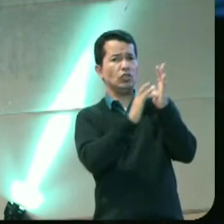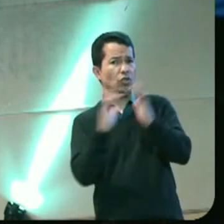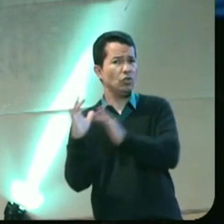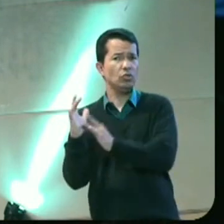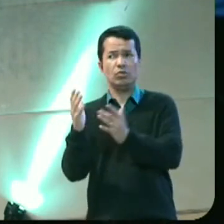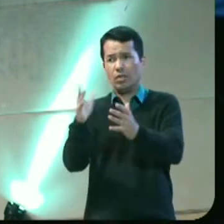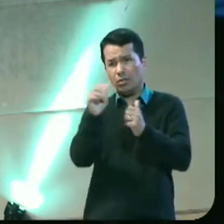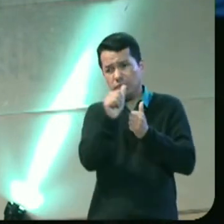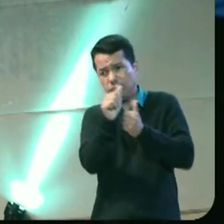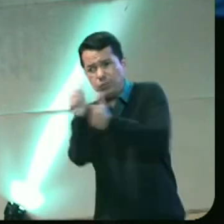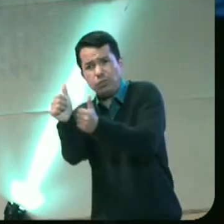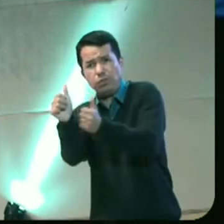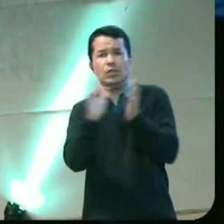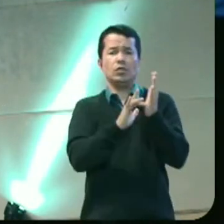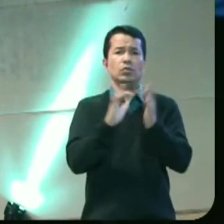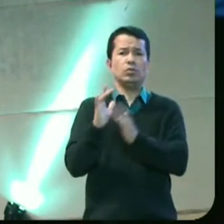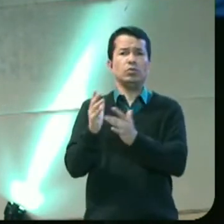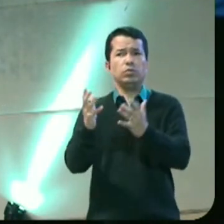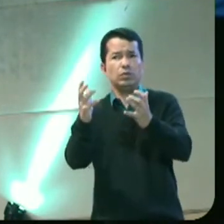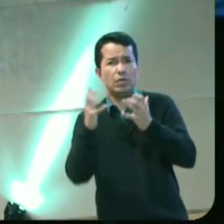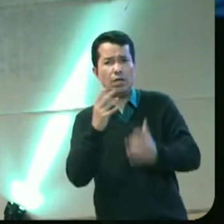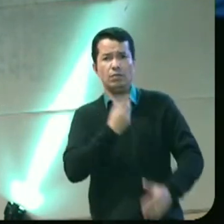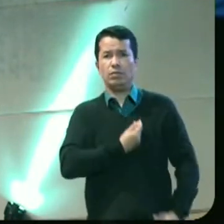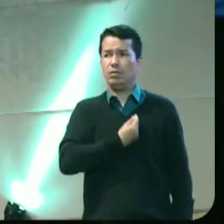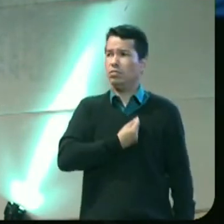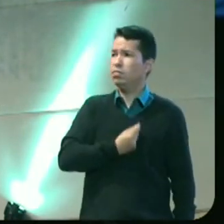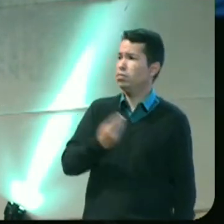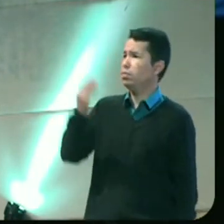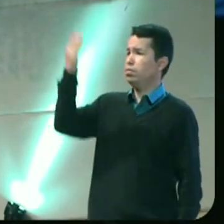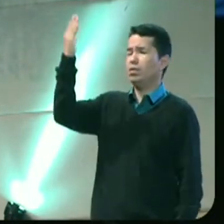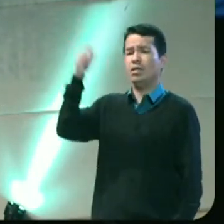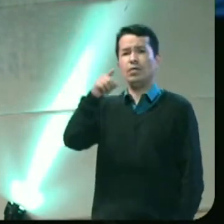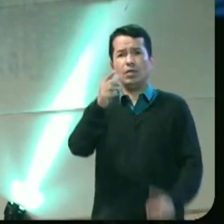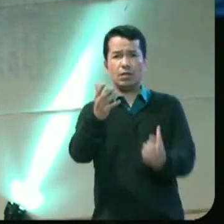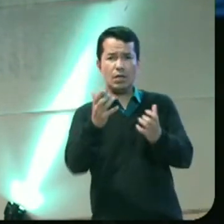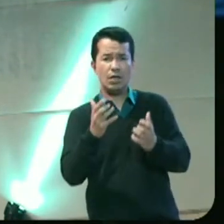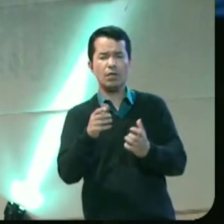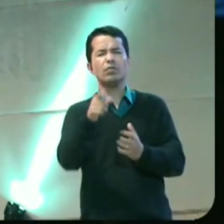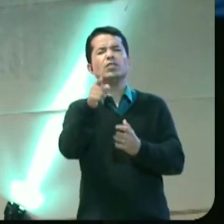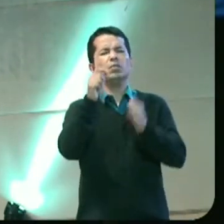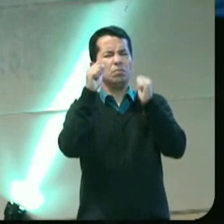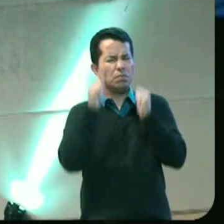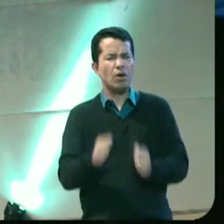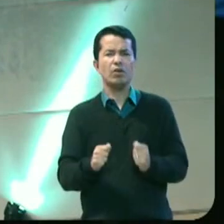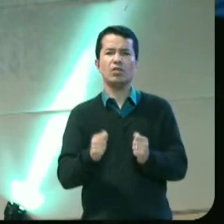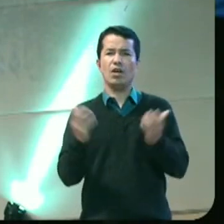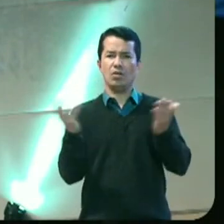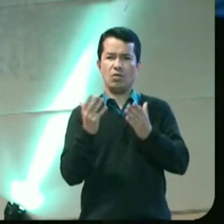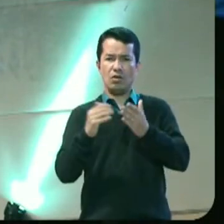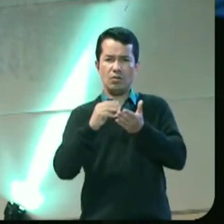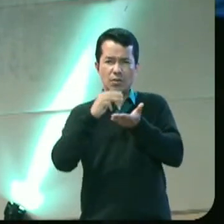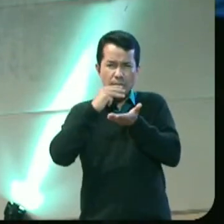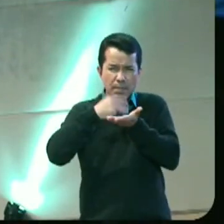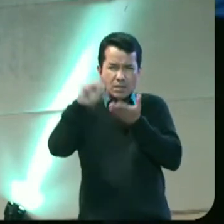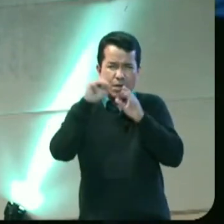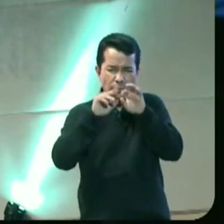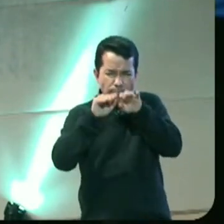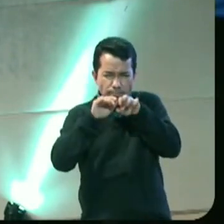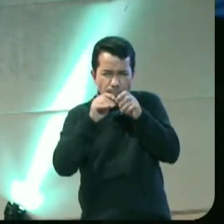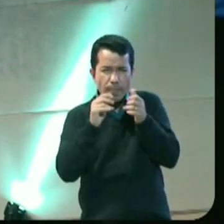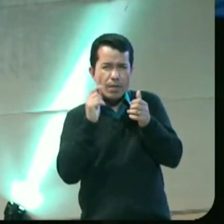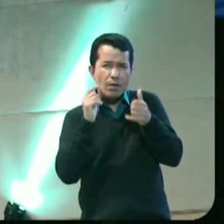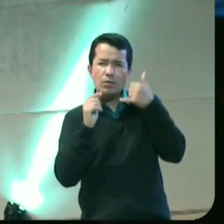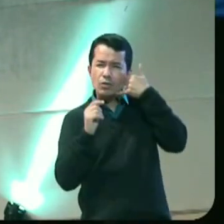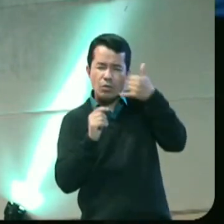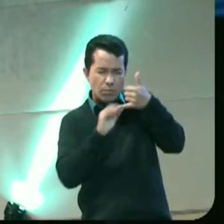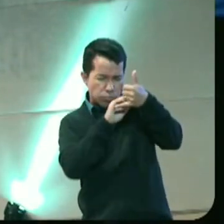quero te seguir, eu quero que a minha vida te pertença. Eu quero te convidar a mandar aí uma mensagem falando que você está entregando a sua vida para